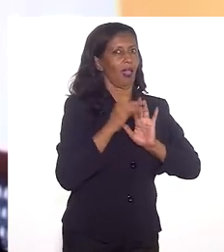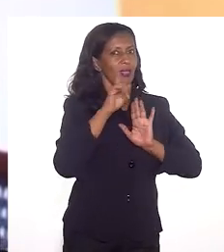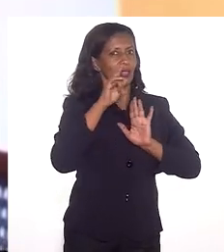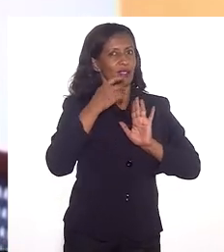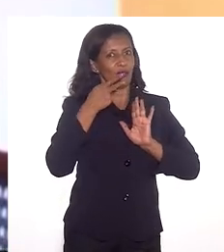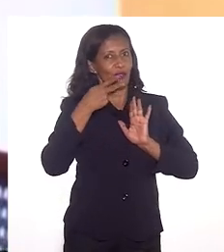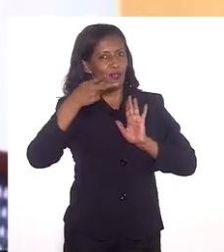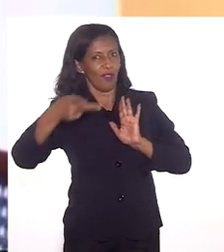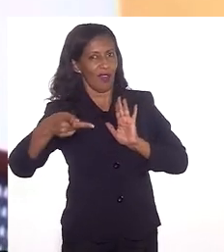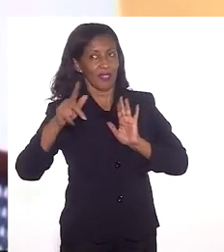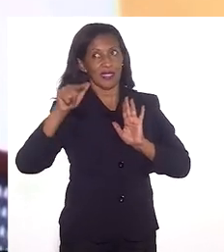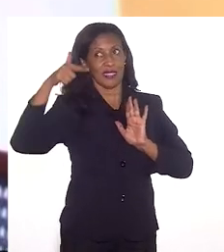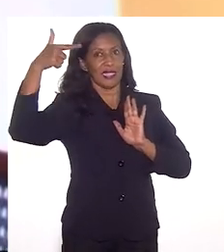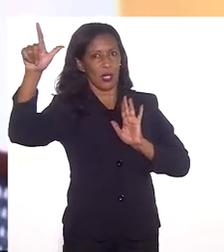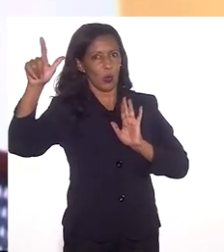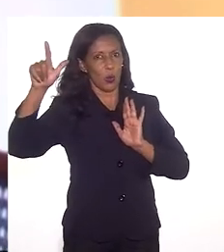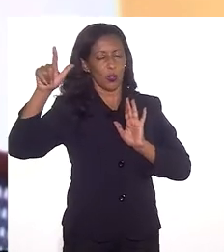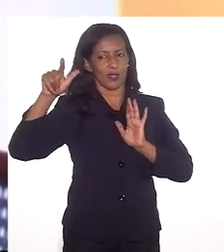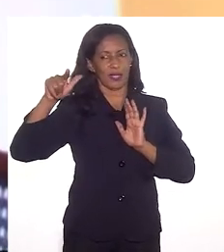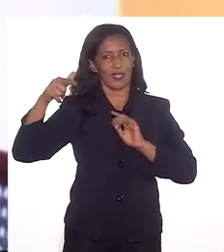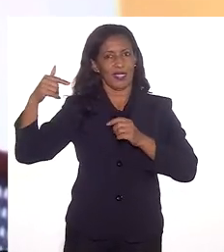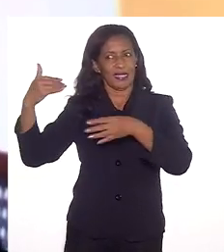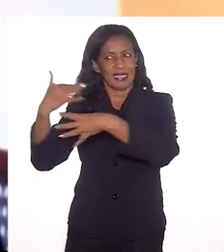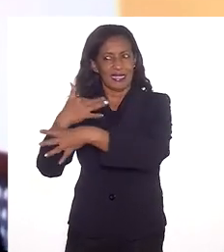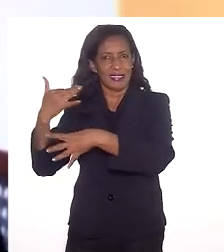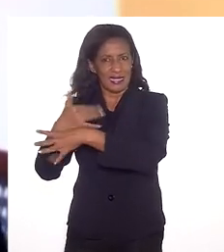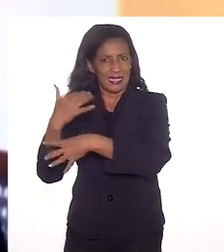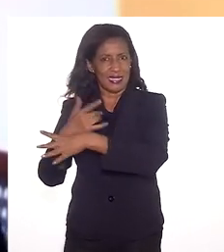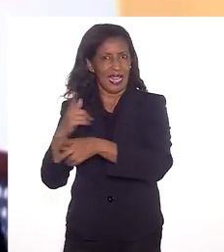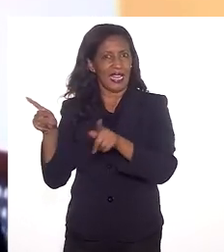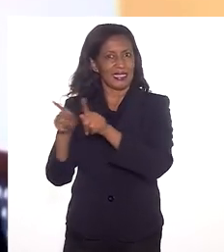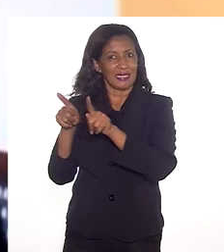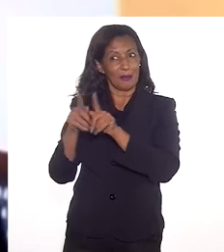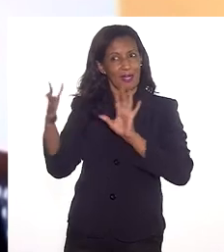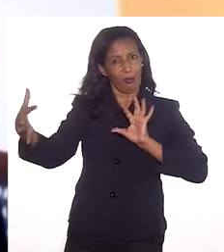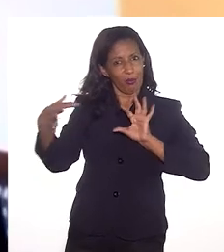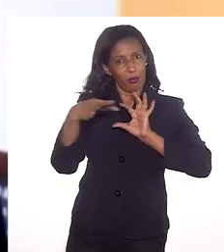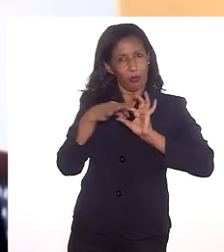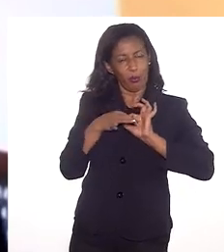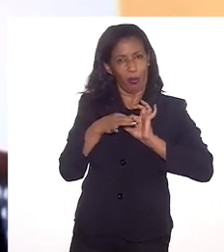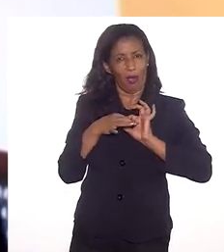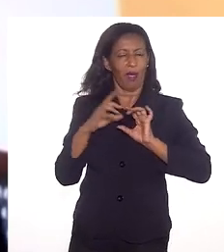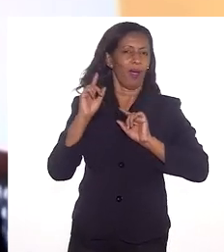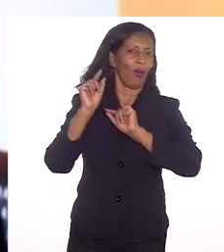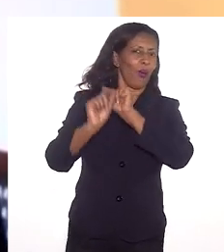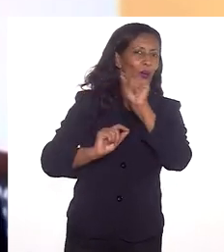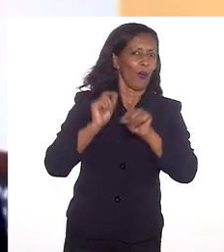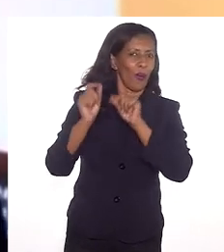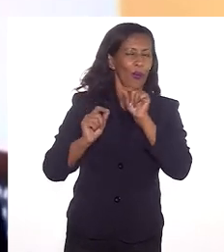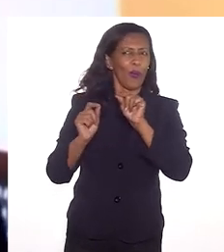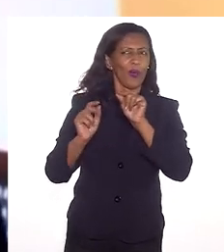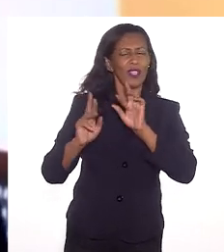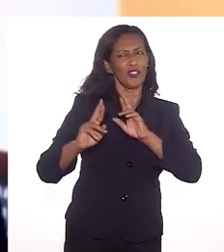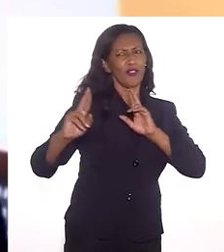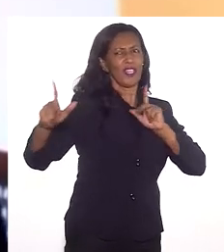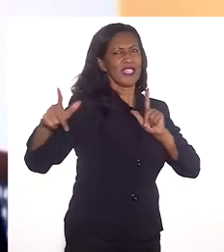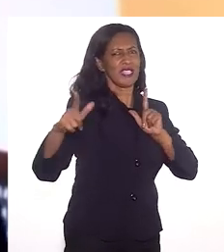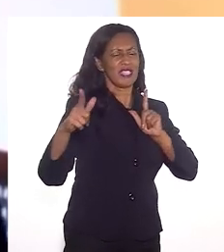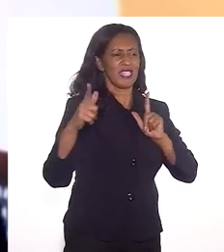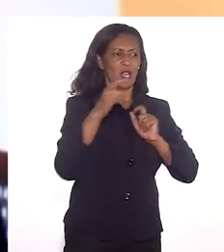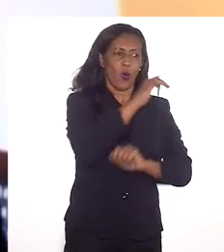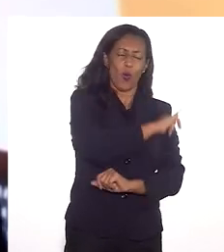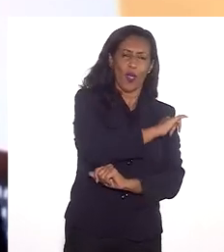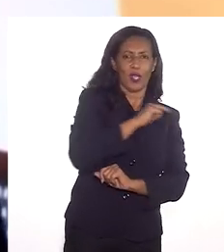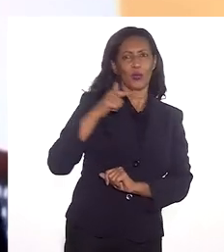grande anúncio vai acontecer tem outras cidades no país disputando é sede a web summit o que que diferencia o Rio de Janeiro desses